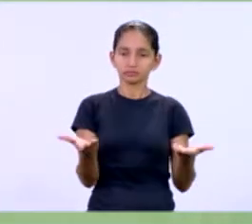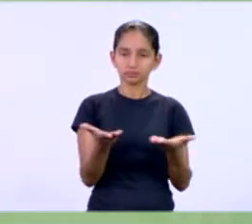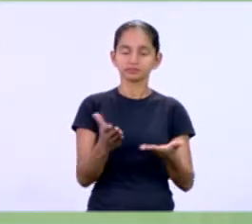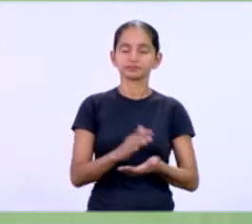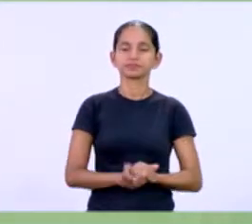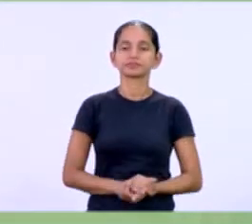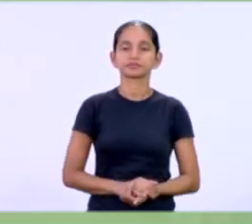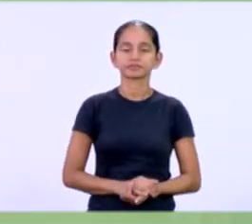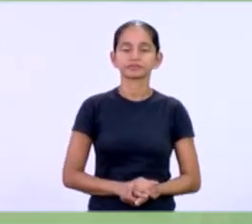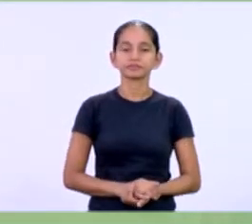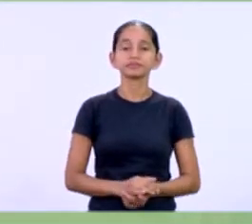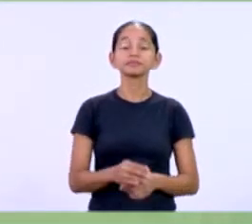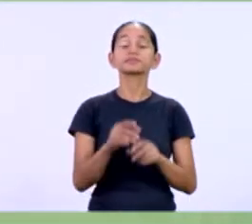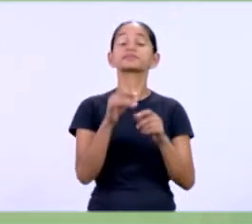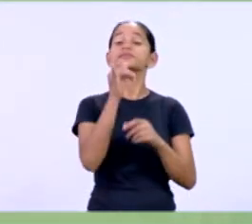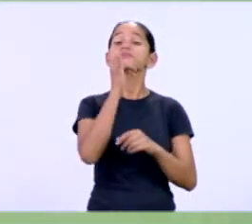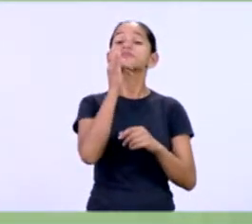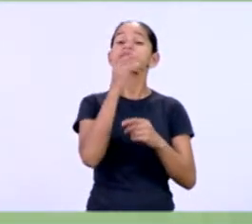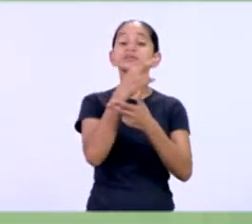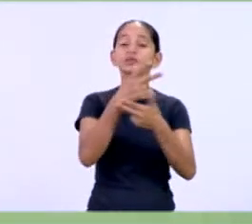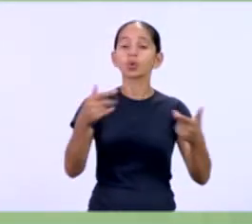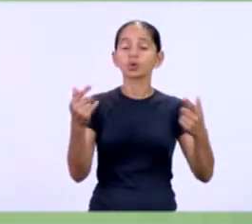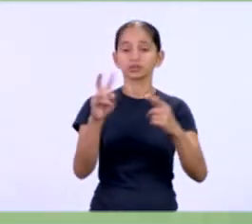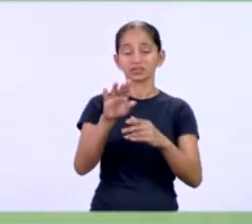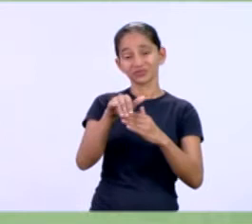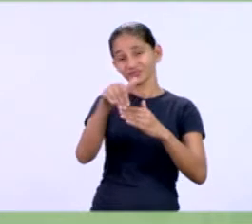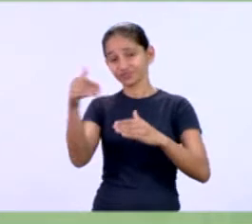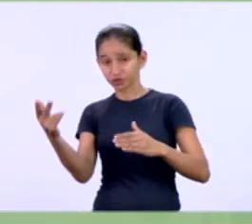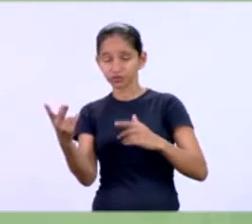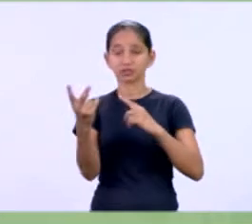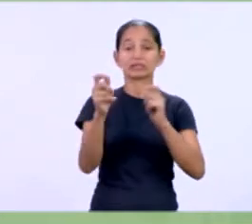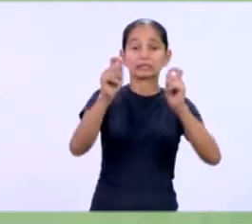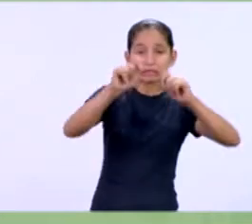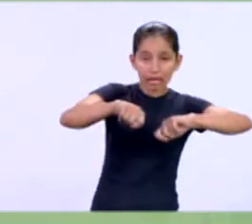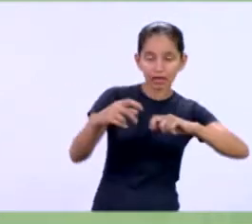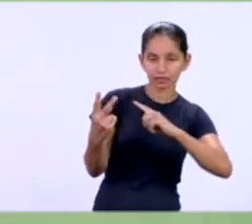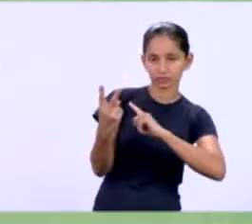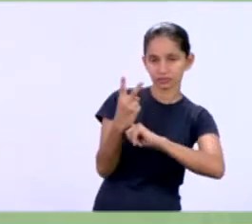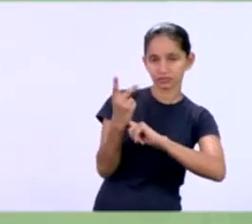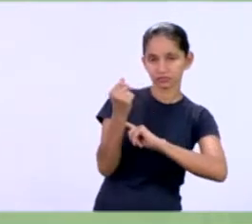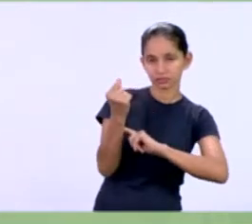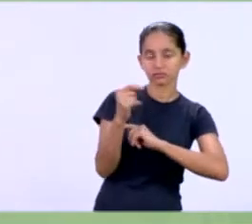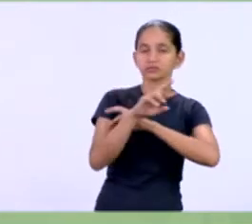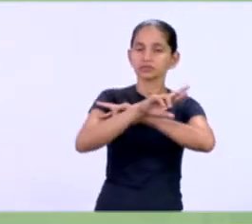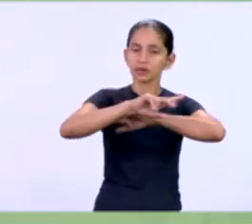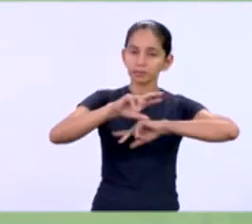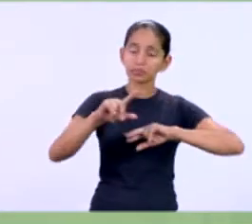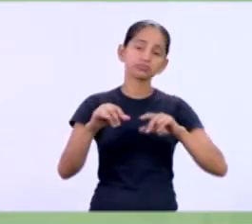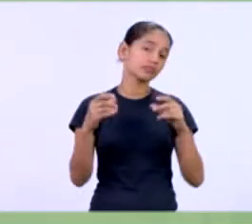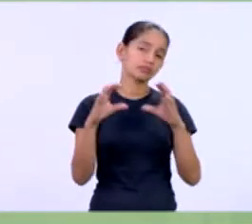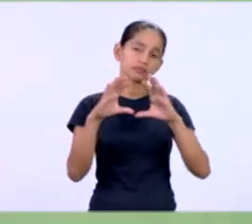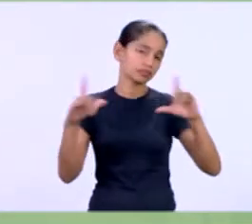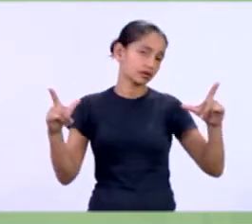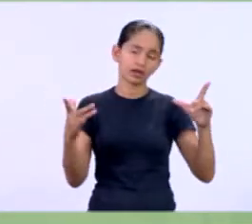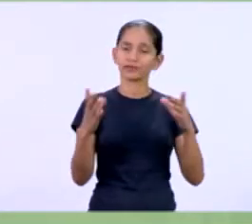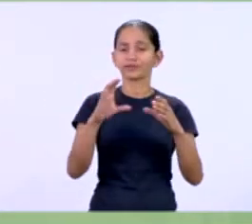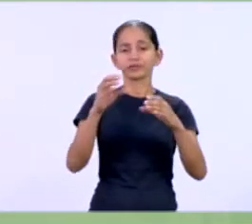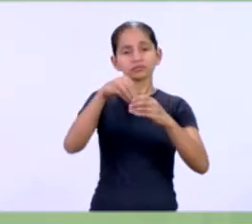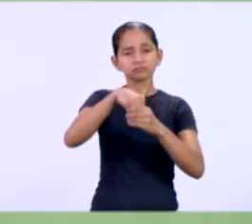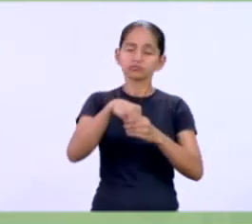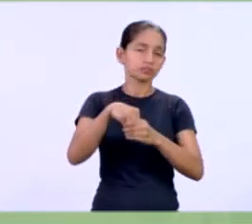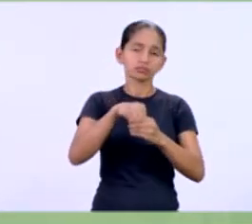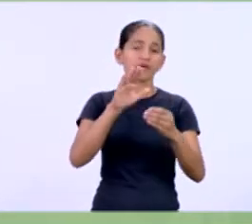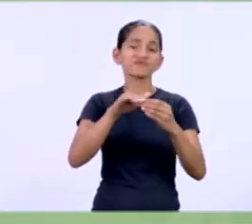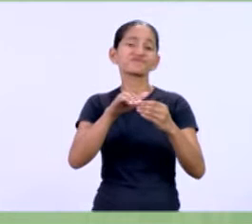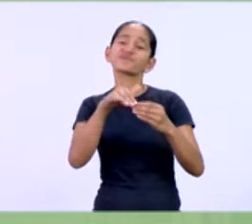As fontes externas de financiamento são provenientes do ambiente externo à organização, como, por